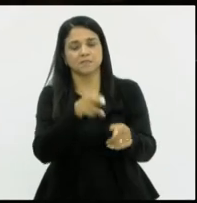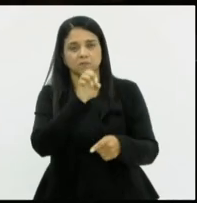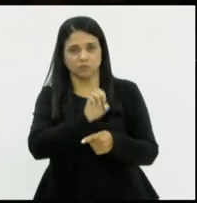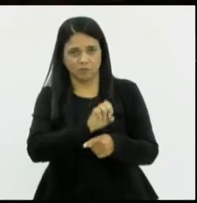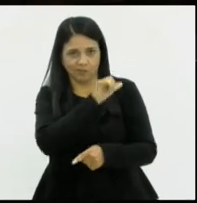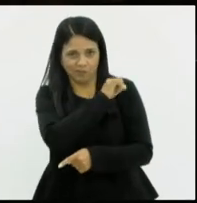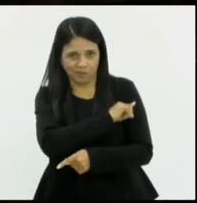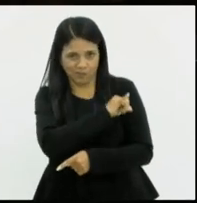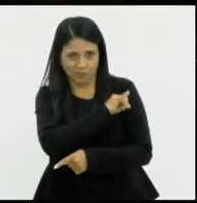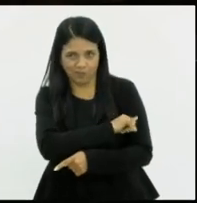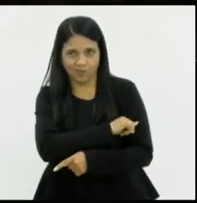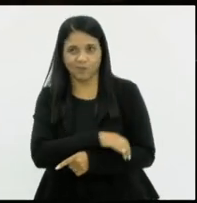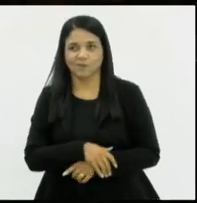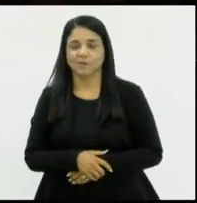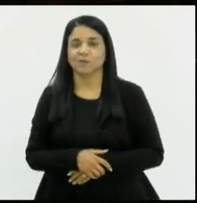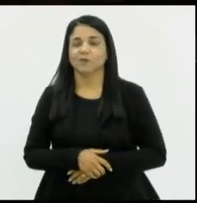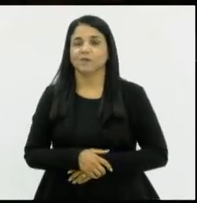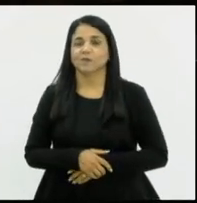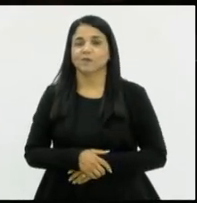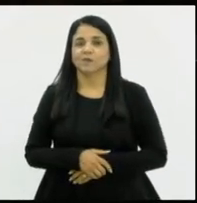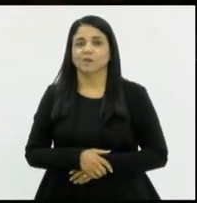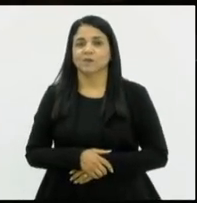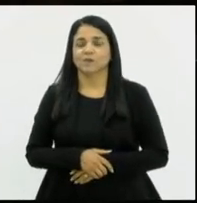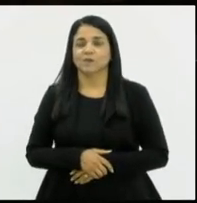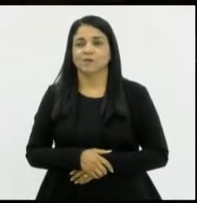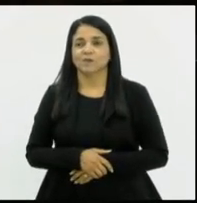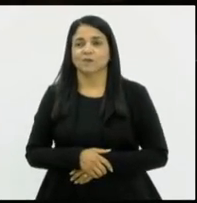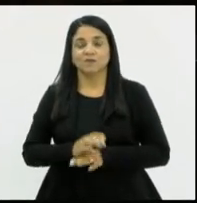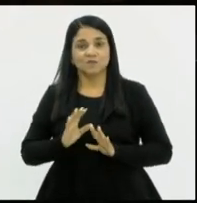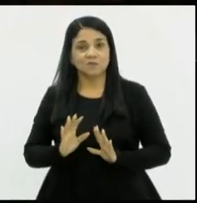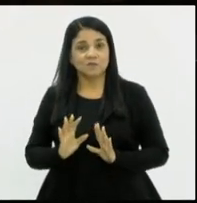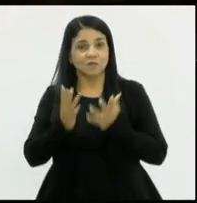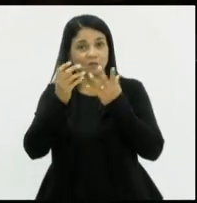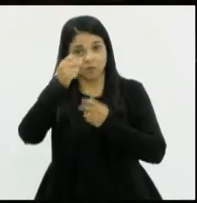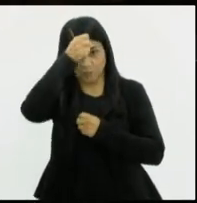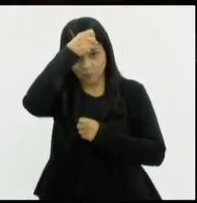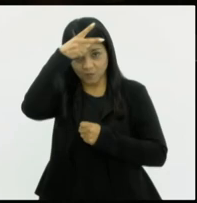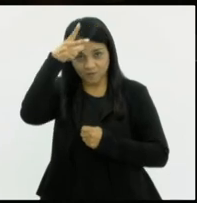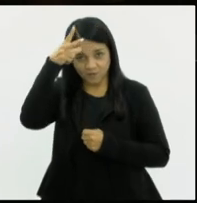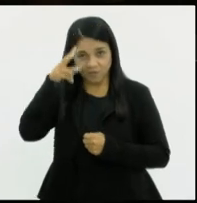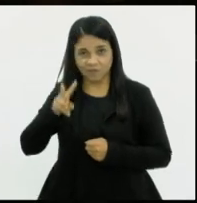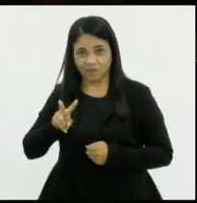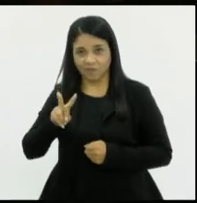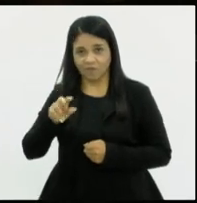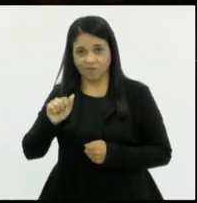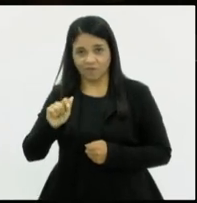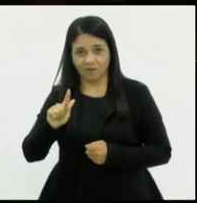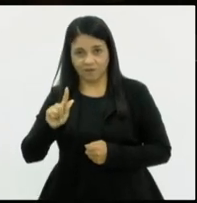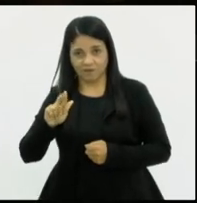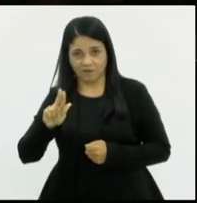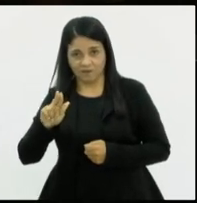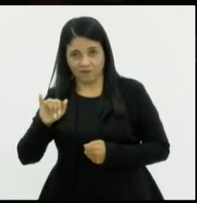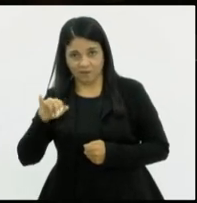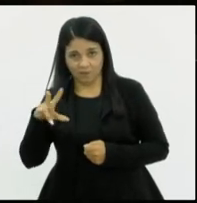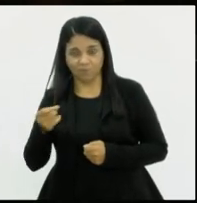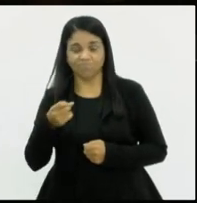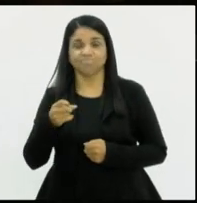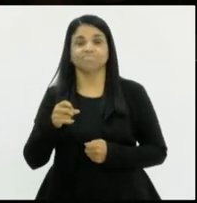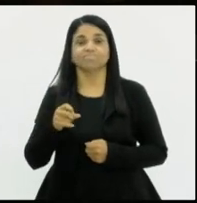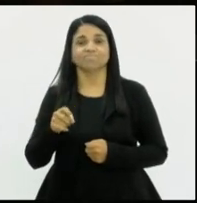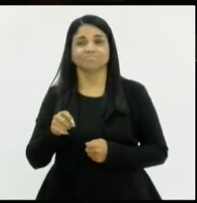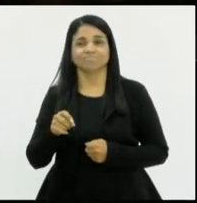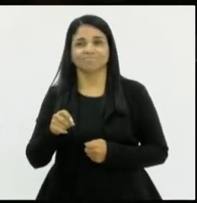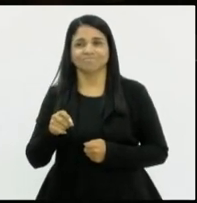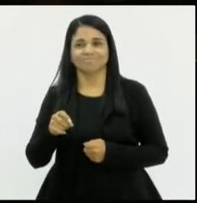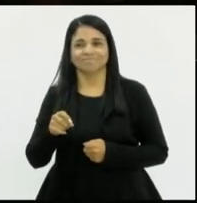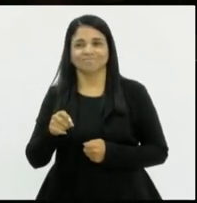Janeiro. Eu falei saudando o prefeito Vaguinho, mas eu vou fazer aqui um parênteses. Eu falei